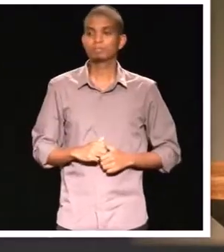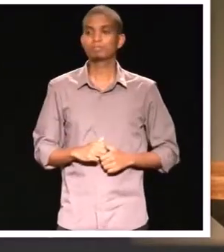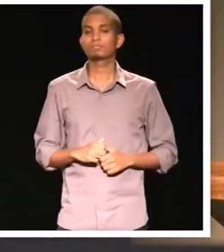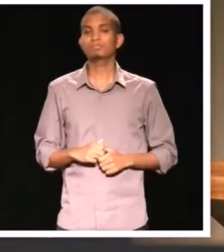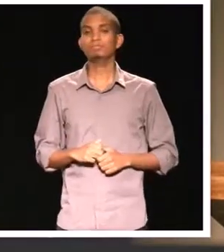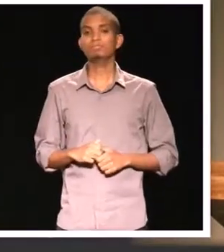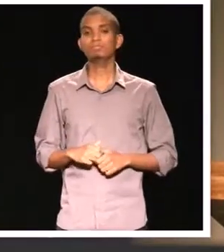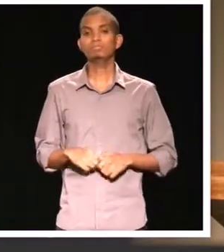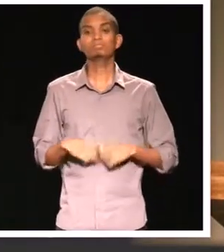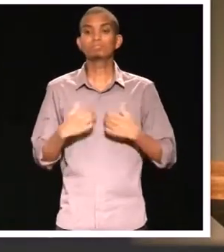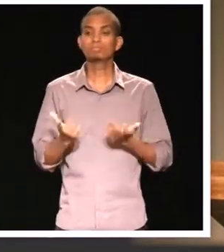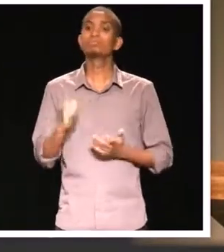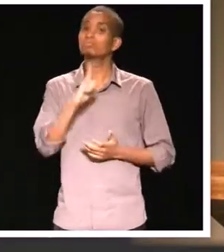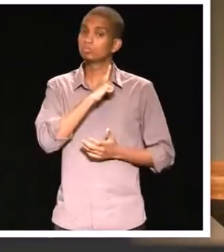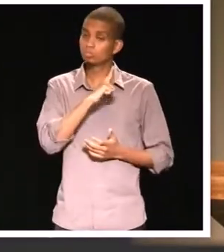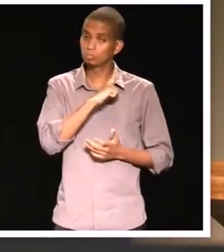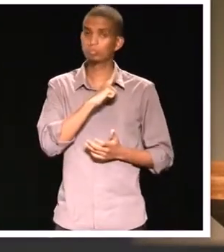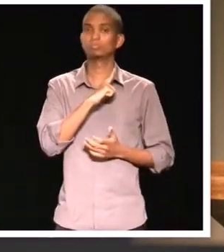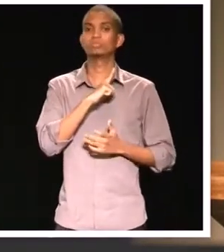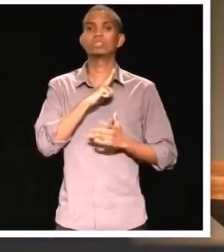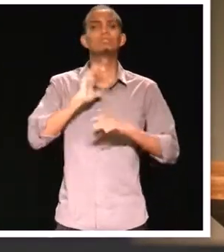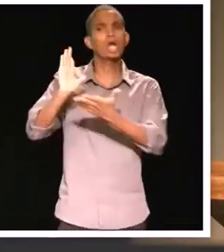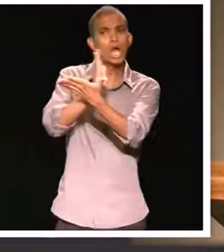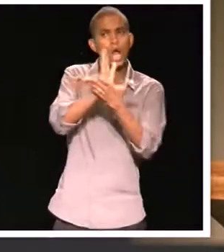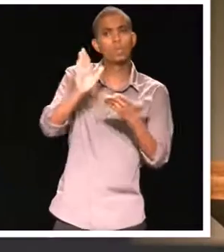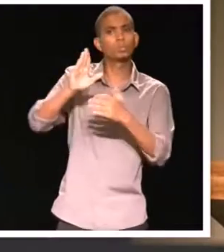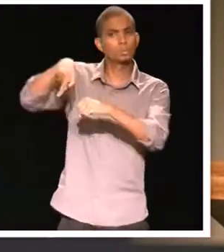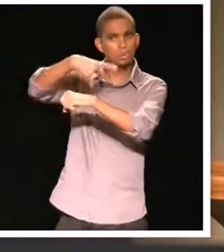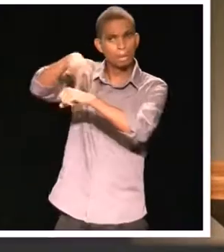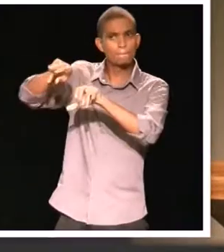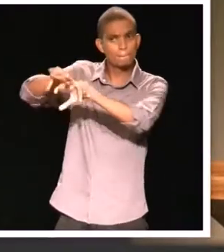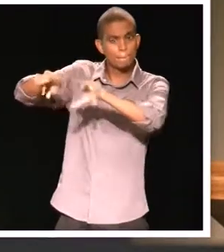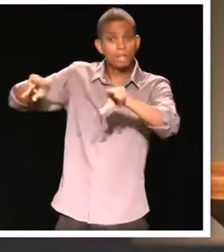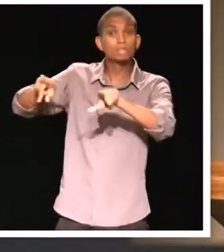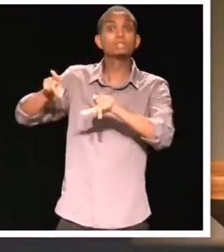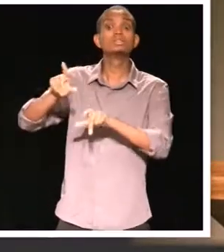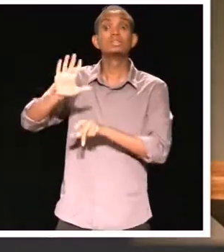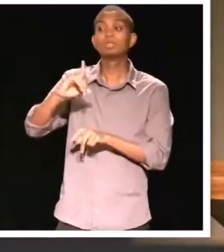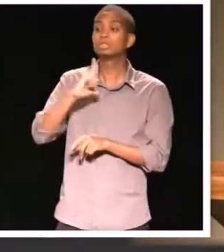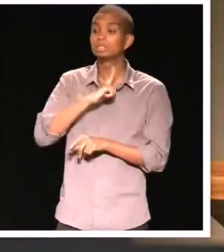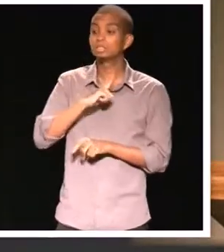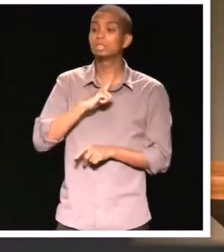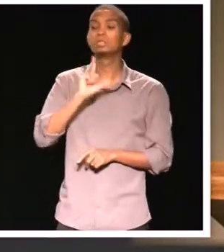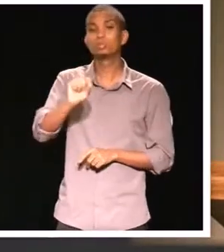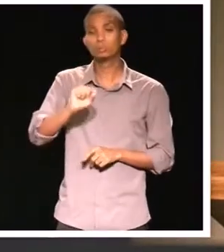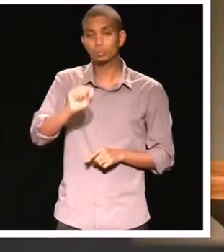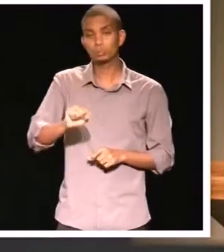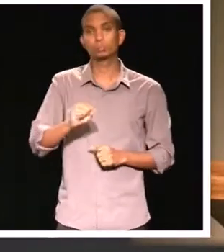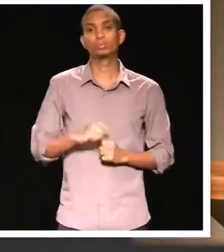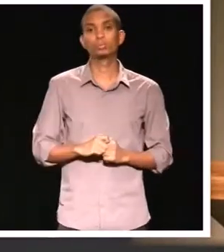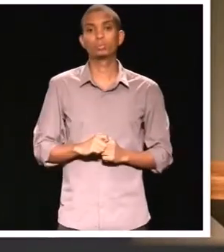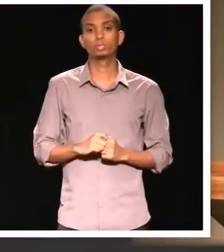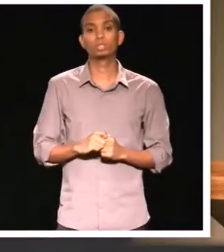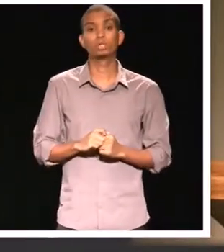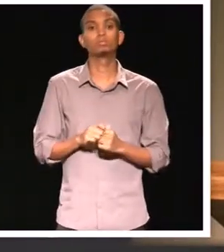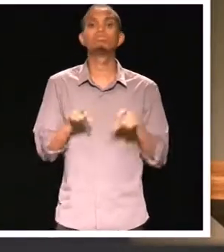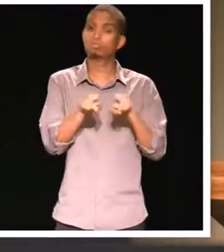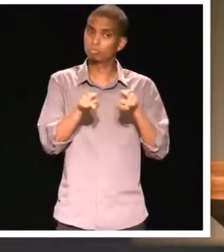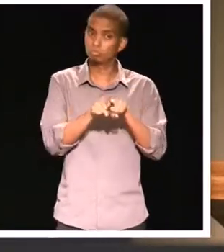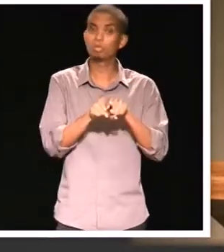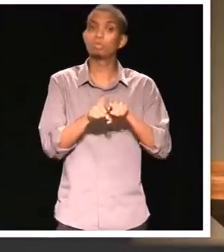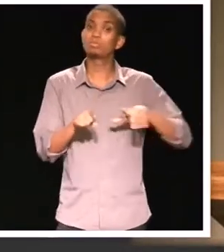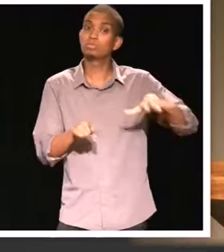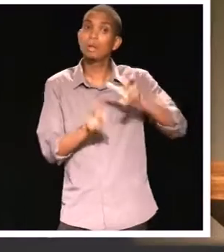Ainda que existam limitadamente em alguns países, recebem escasso consenso, inclusive para os